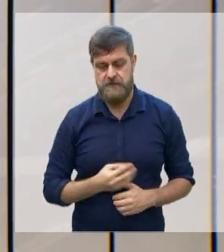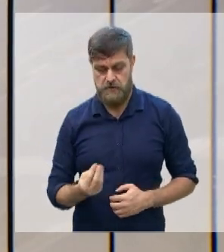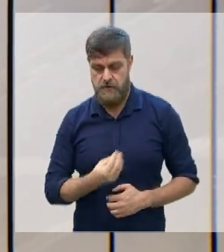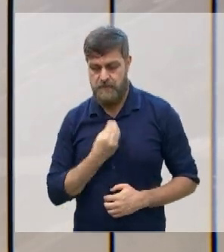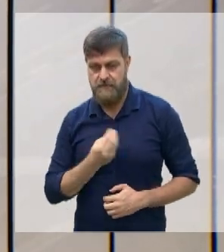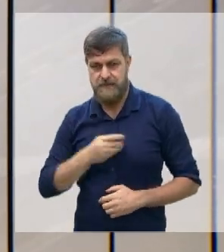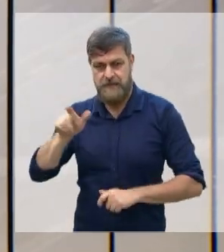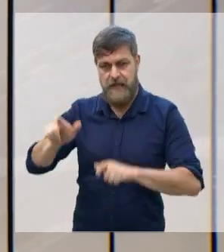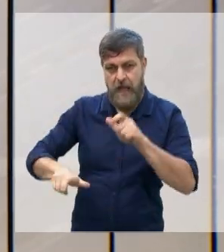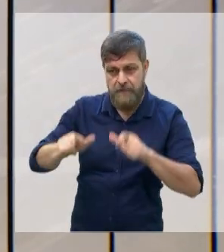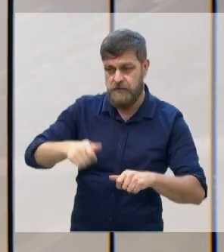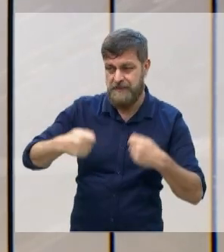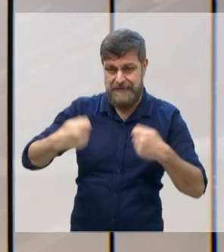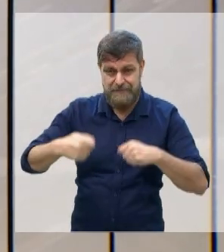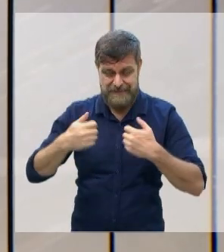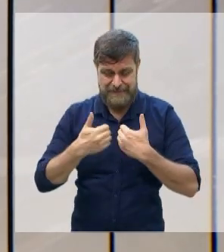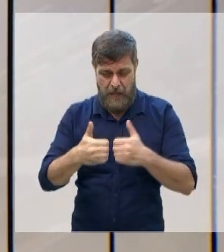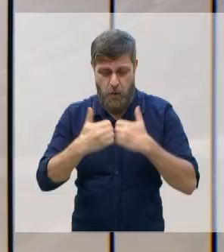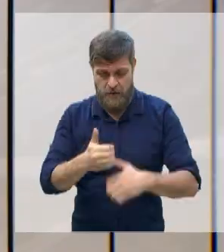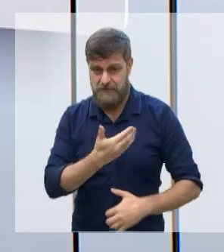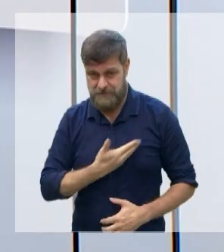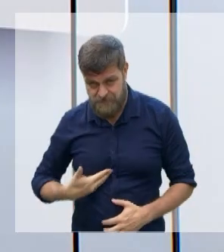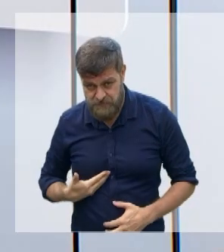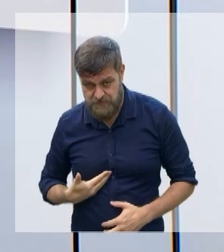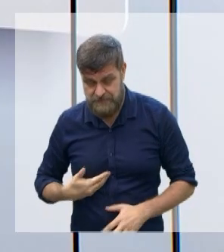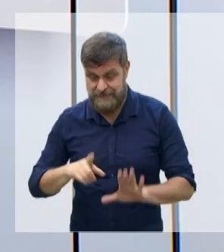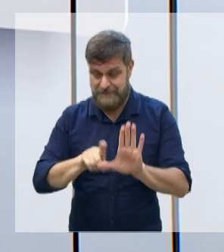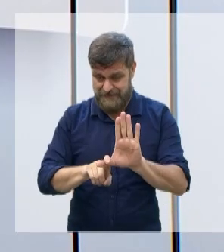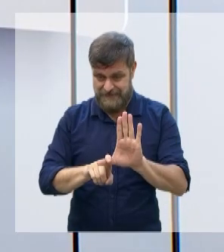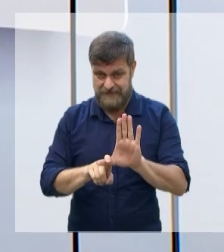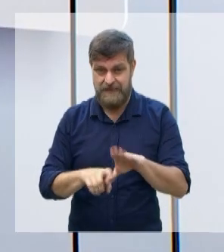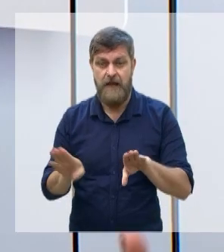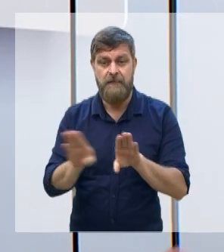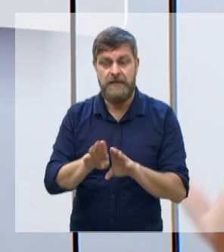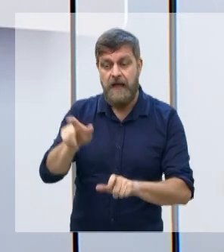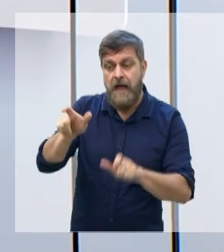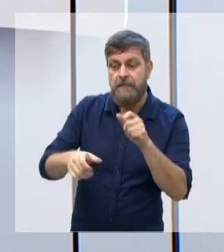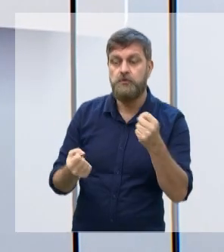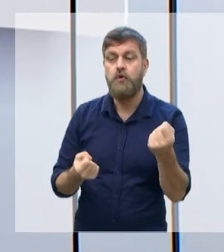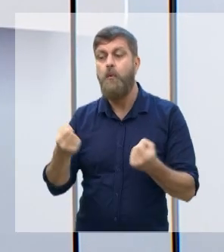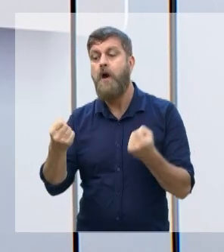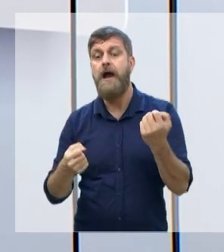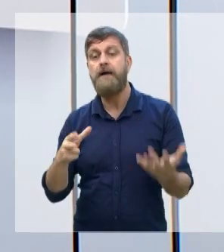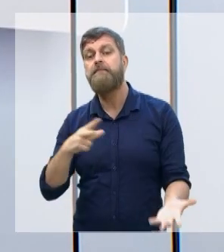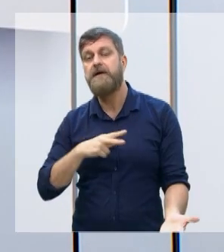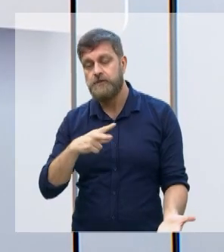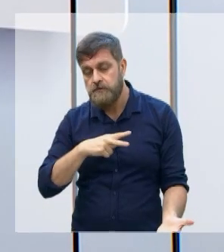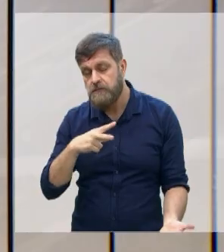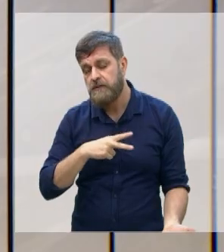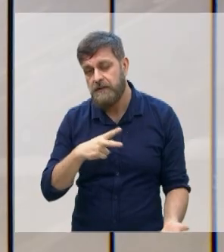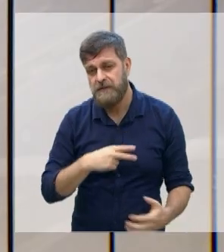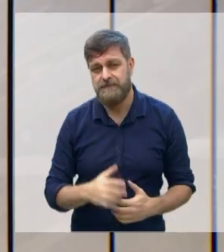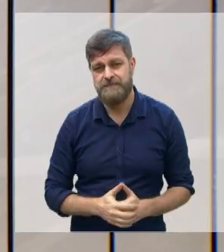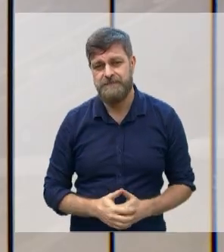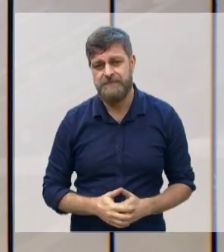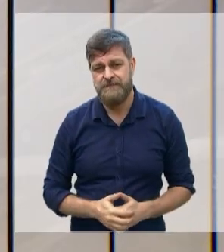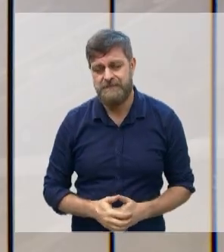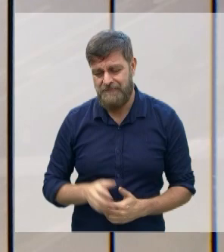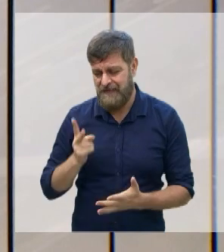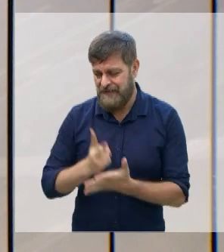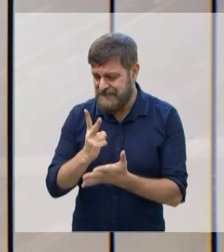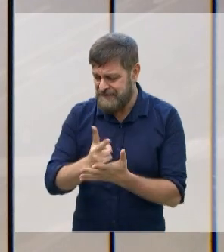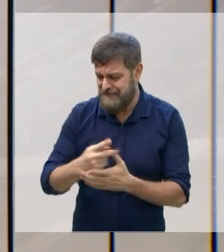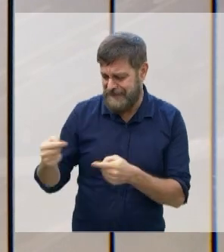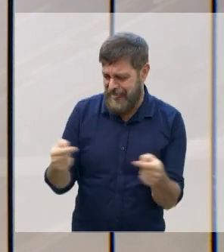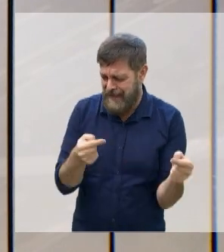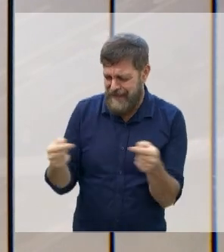de quem hoje depende do transporte público mas também para aqueles que dependem do veículo particular e sempre houve